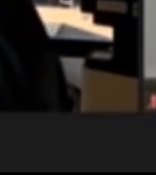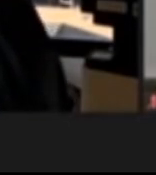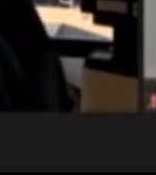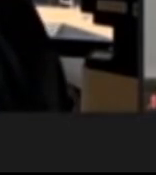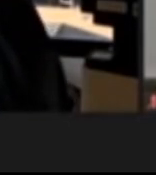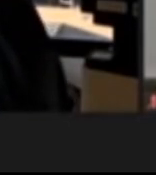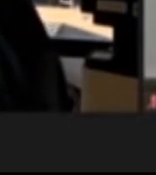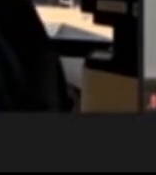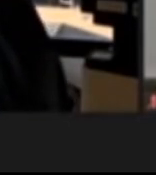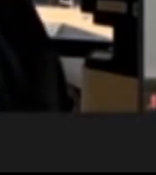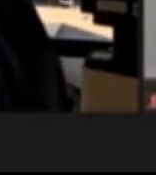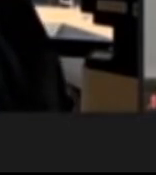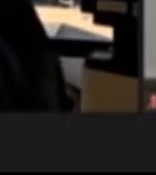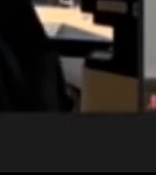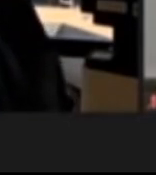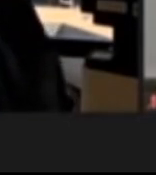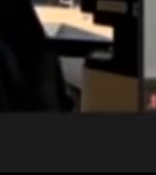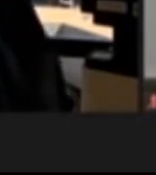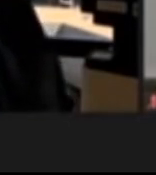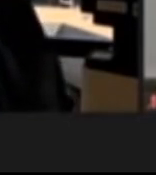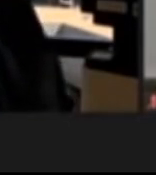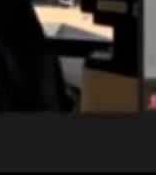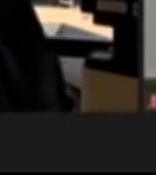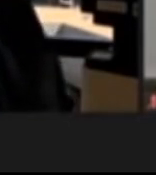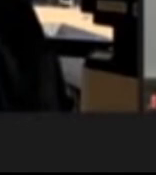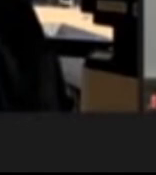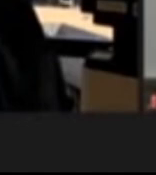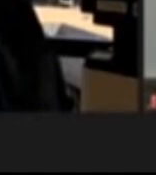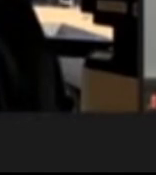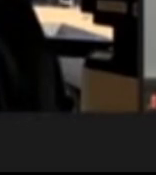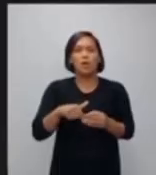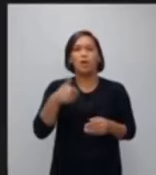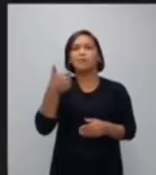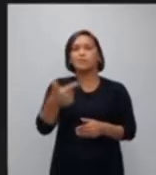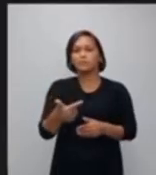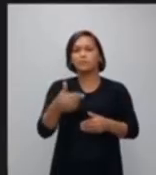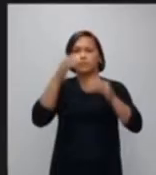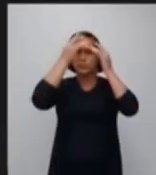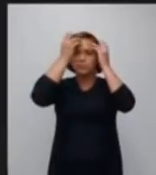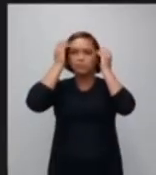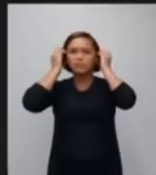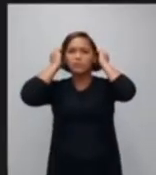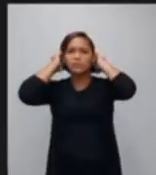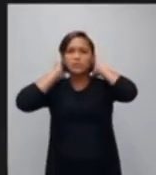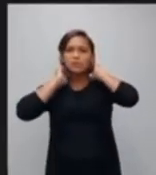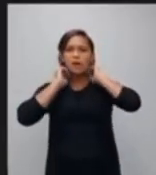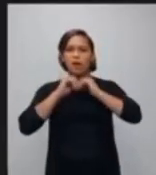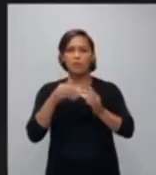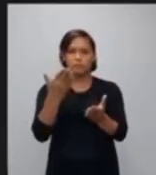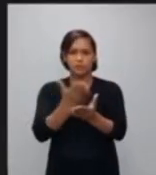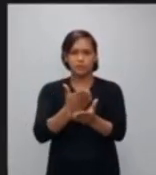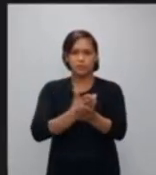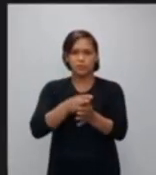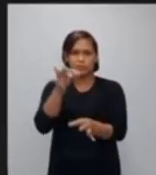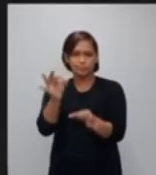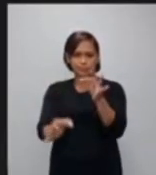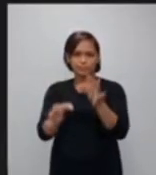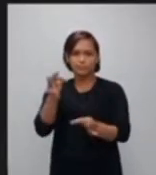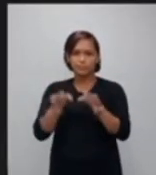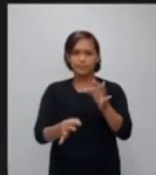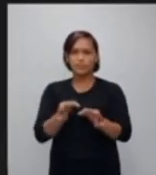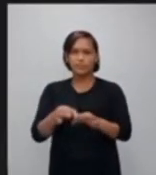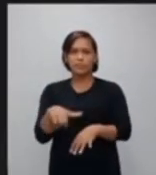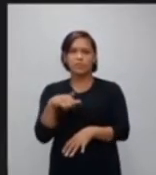capaz de criar no beneficiário a confiança de que a empresa renunciou ao direito de excluí-lo Os ministros da terceira turma seguiram o voto da relatora